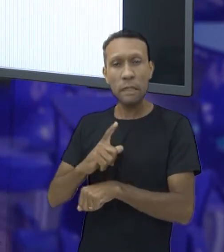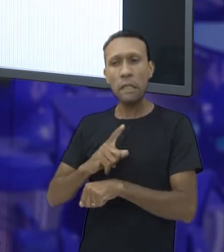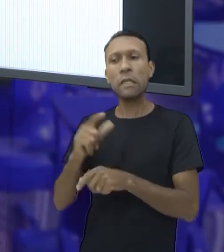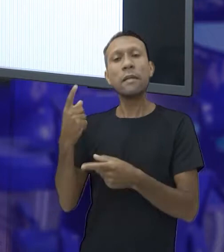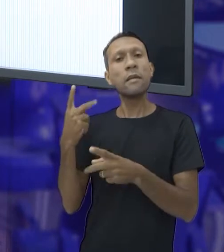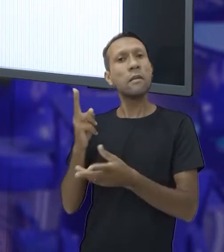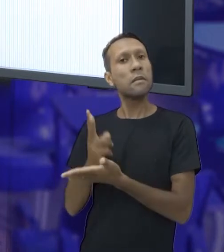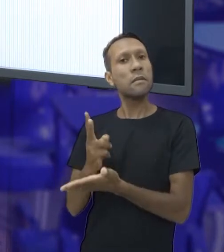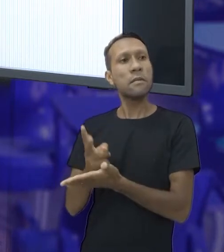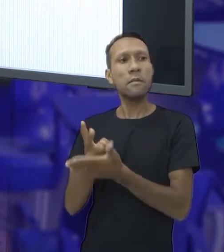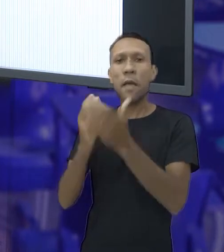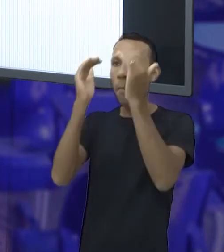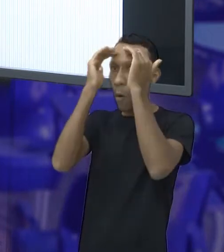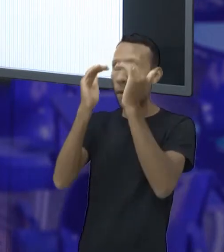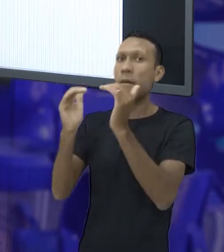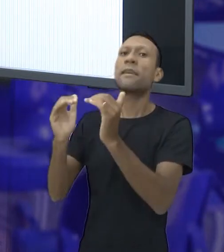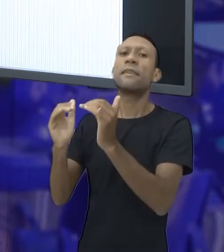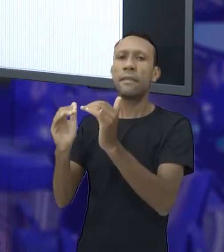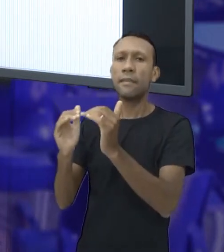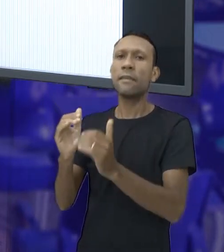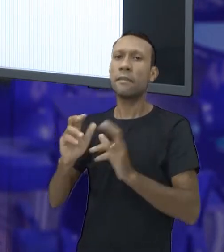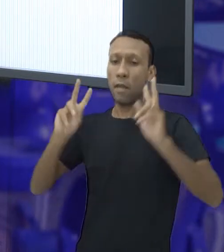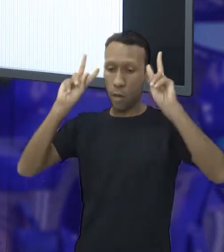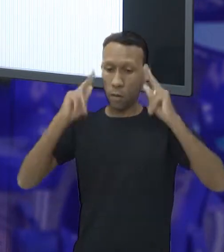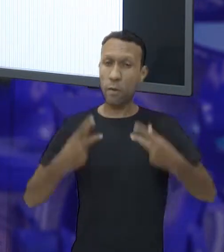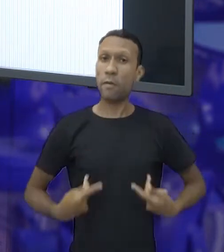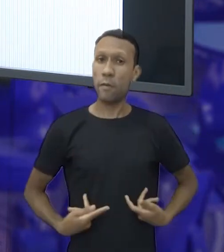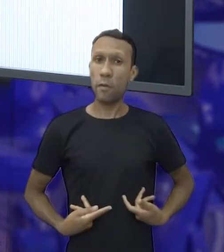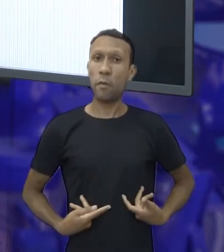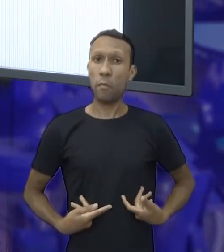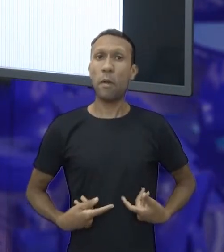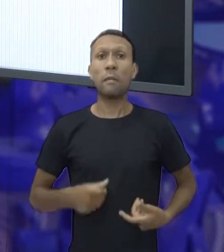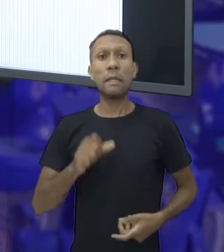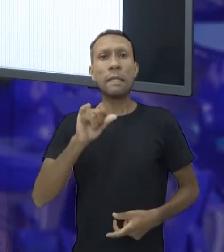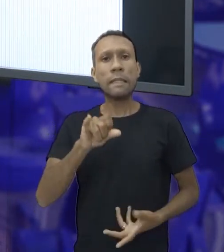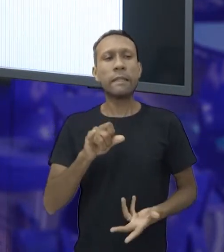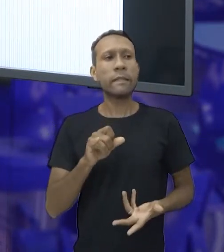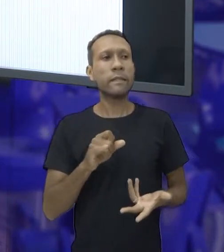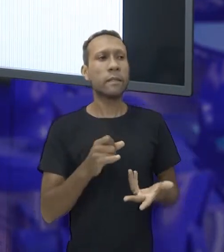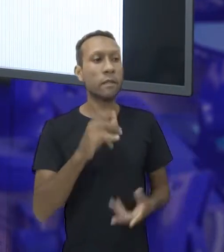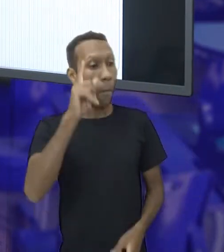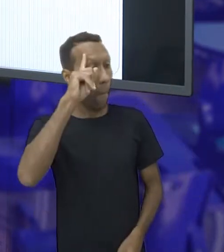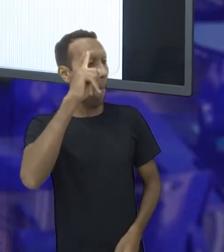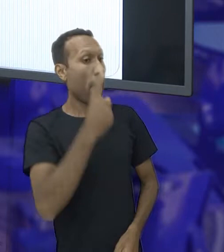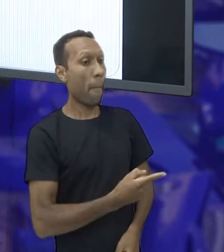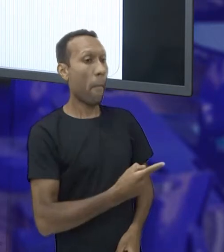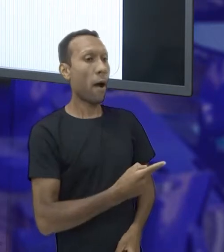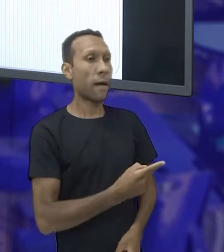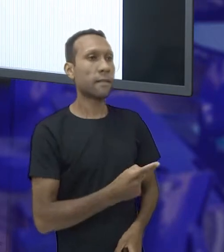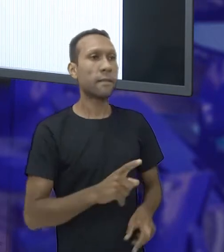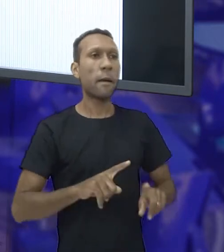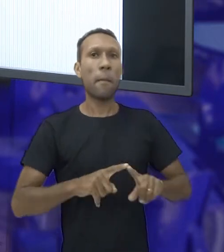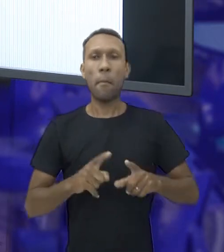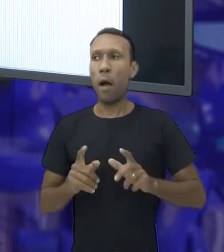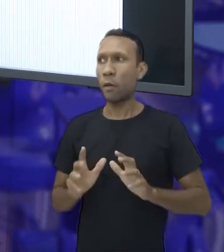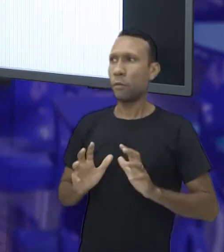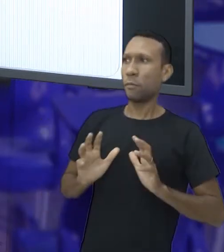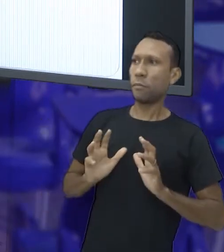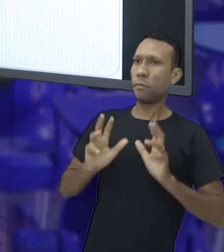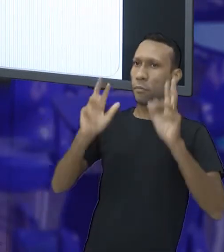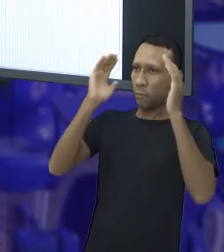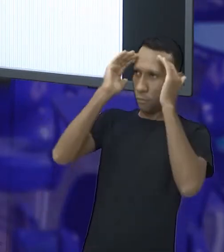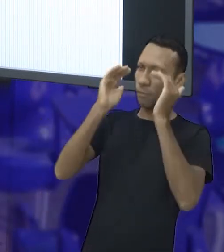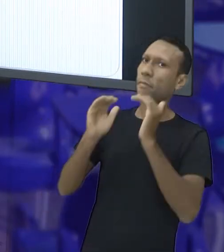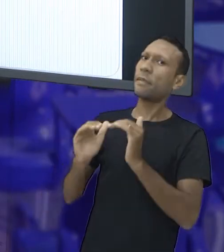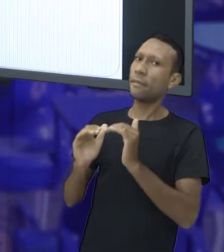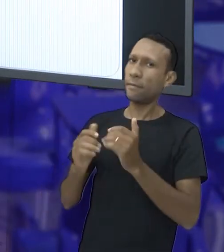humano, né? Depois, mesmo que o ser humano faça o pedido a ele, mas que venha a denigrir a imagem ou agredir o ser humano,